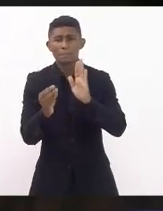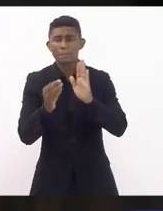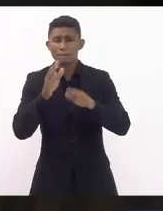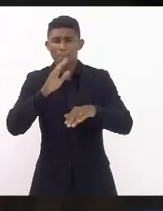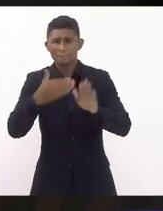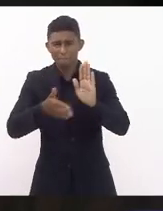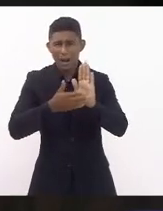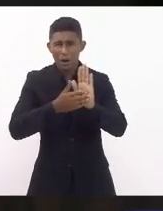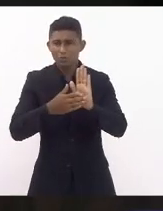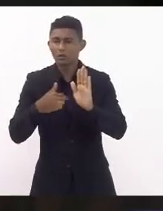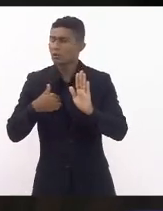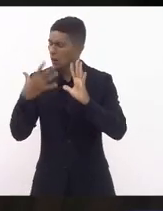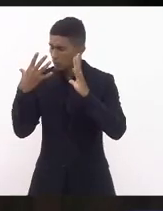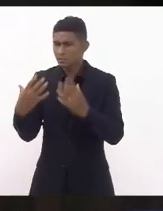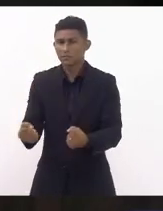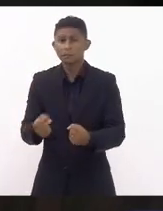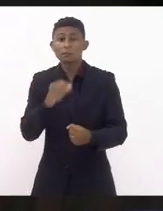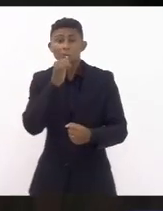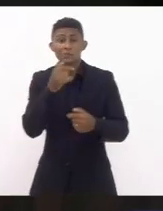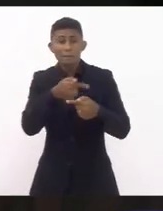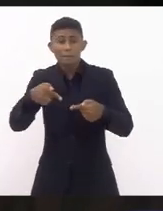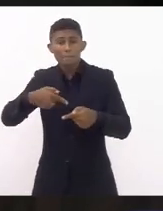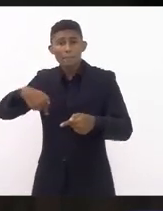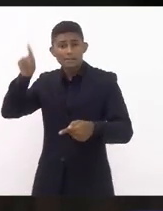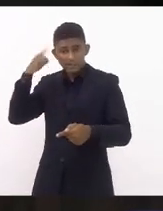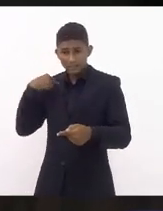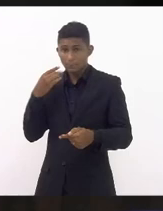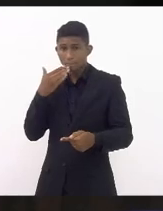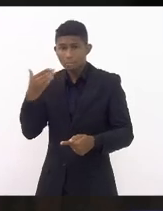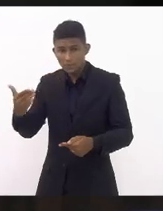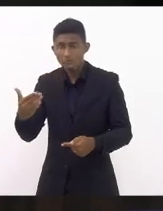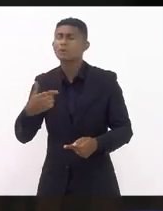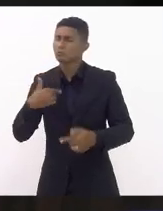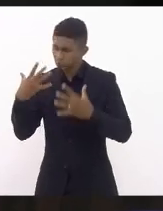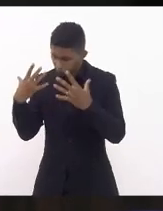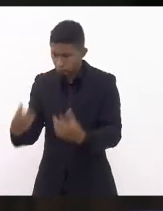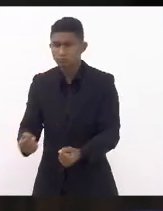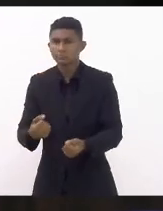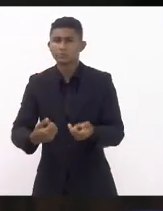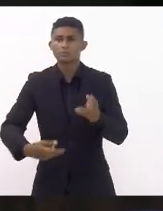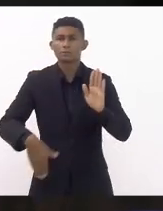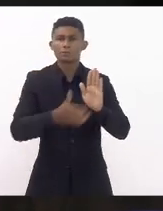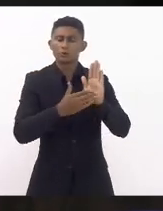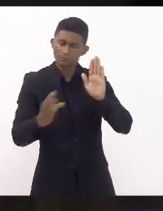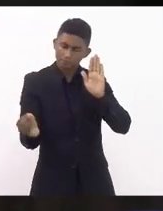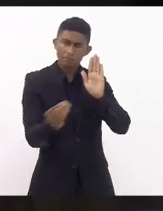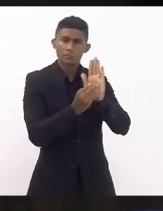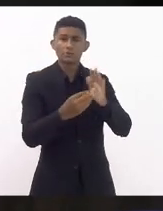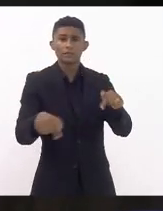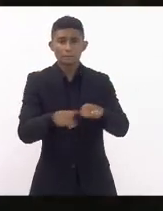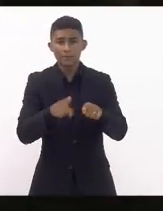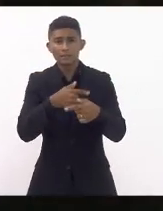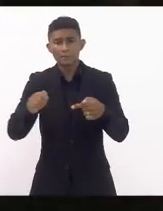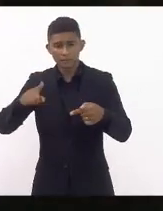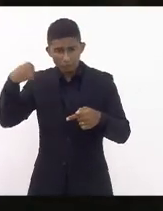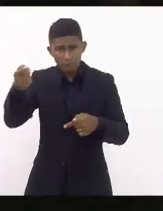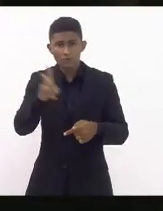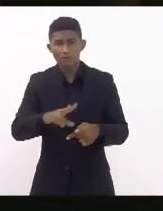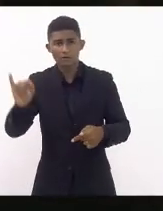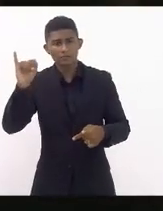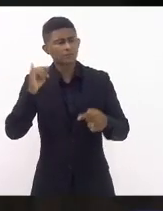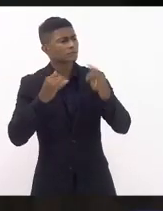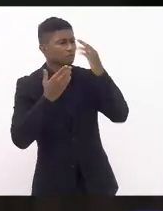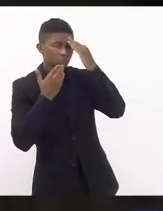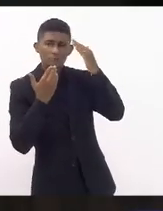ele me pediu na semana passada, está na pauta agora e estará na pauta. Muito obrigado, presidente, pela sensibilidade. Semana. Muito obrigado pelo apoio